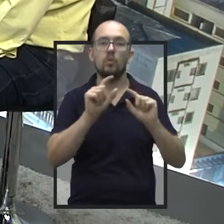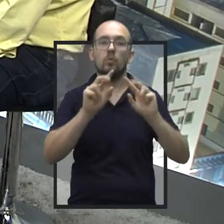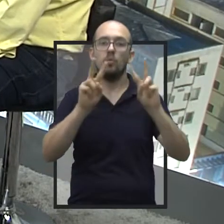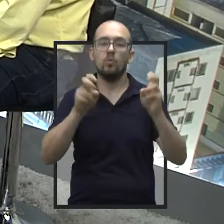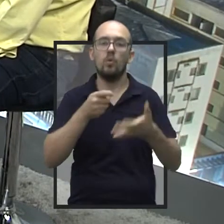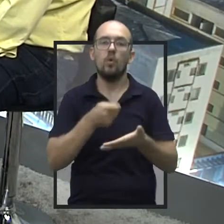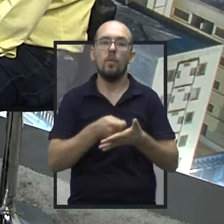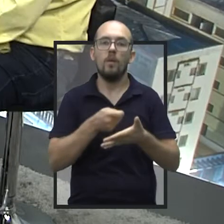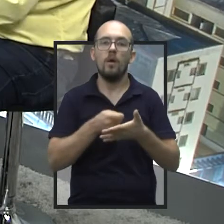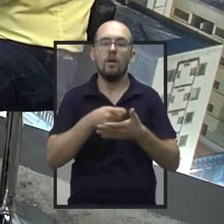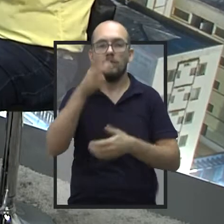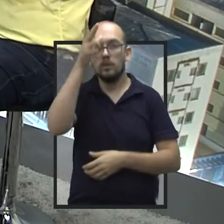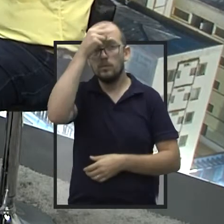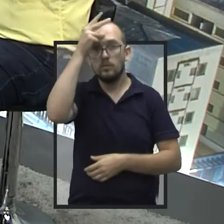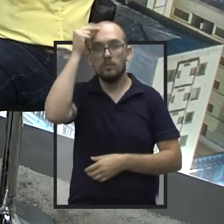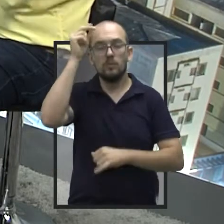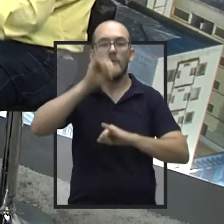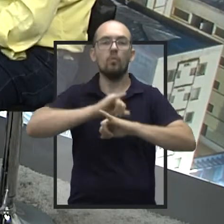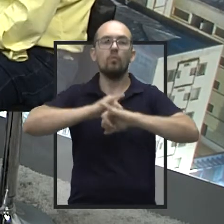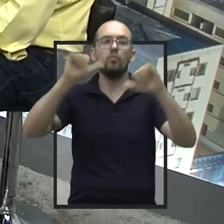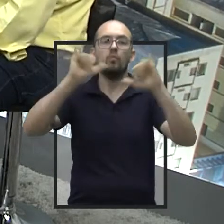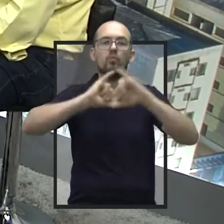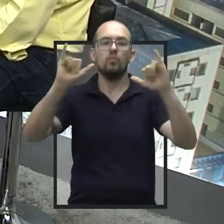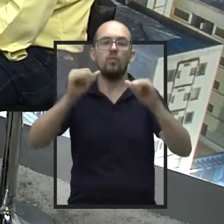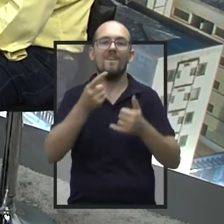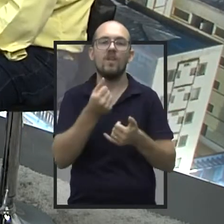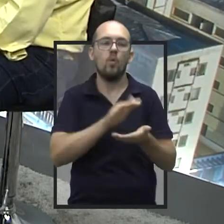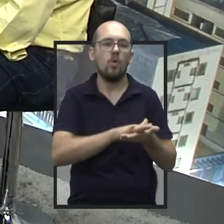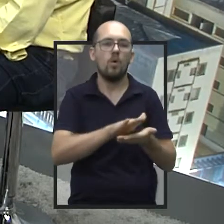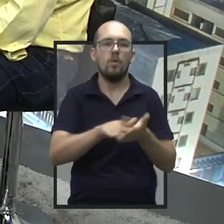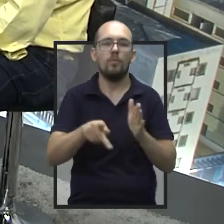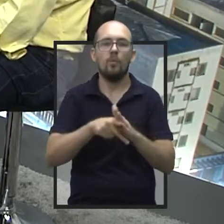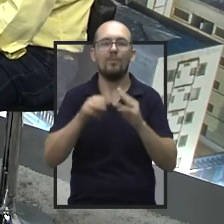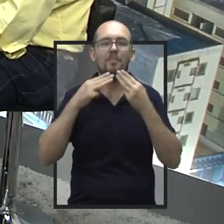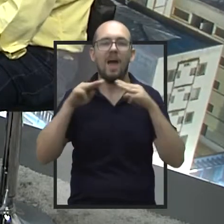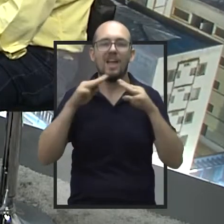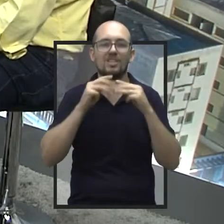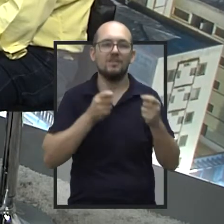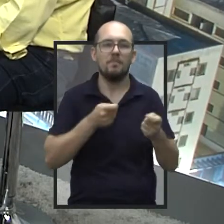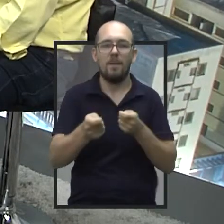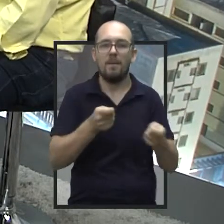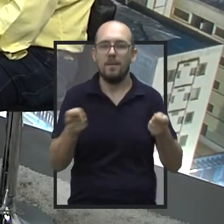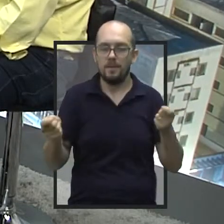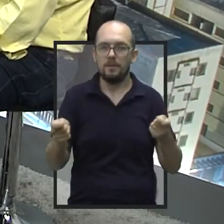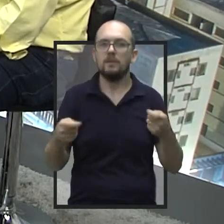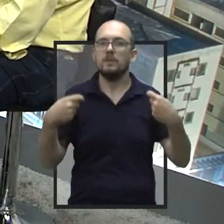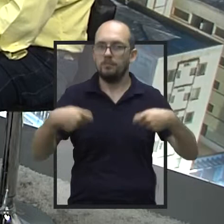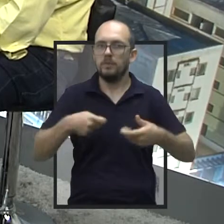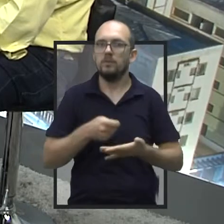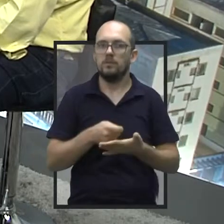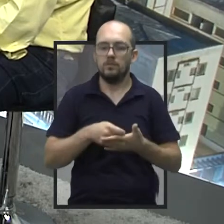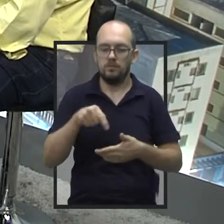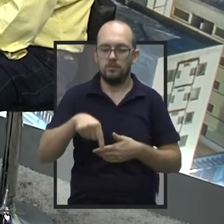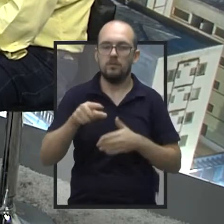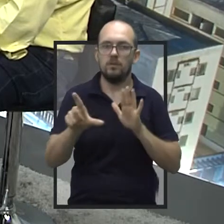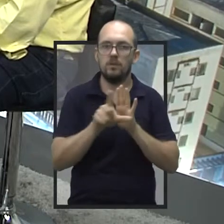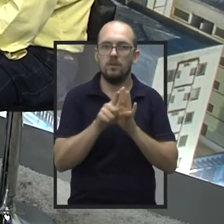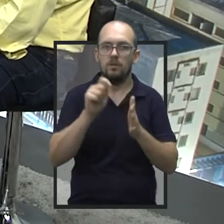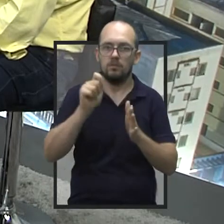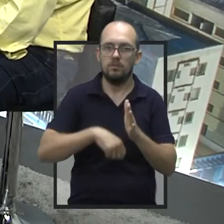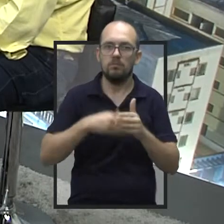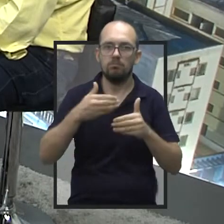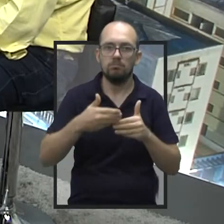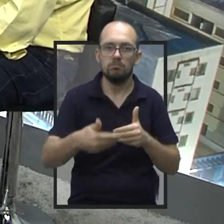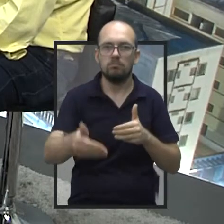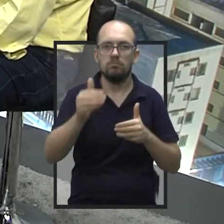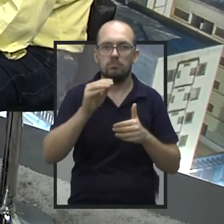a veiculação de publicidade feita pela prefeitura municipal. Tudo isso deve ser divulgado pelo poder público a partir desta lei. Também, né, com